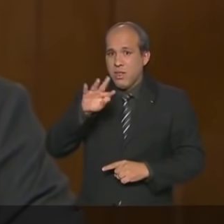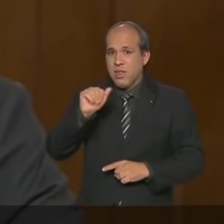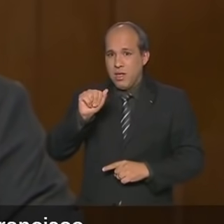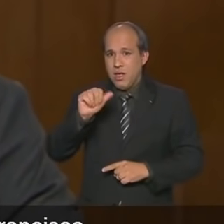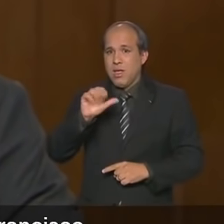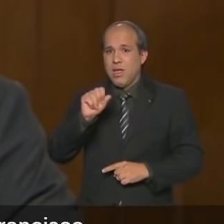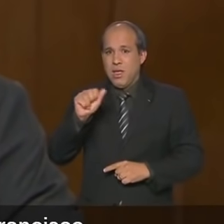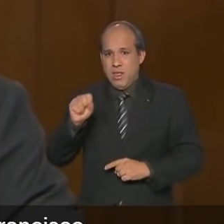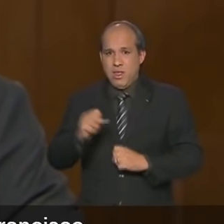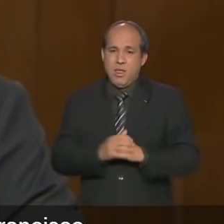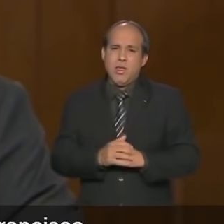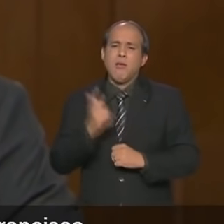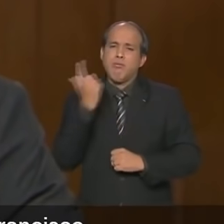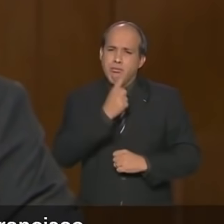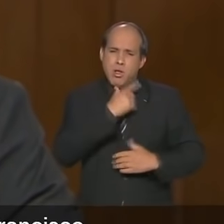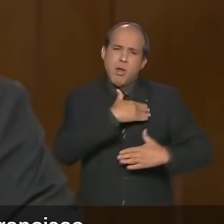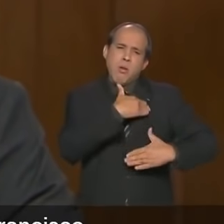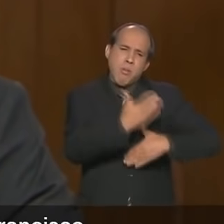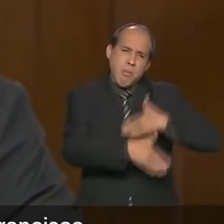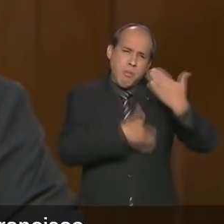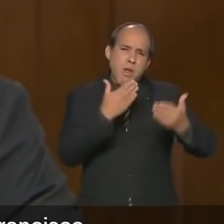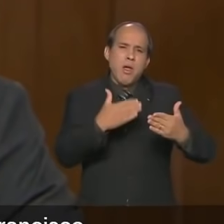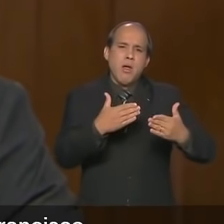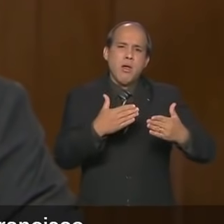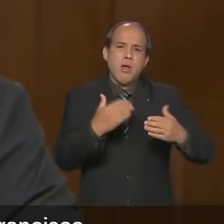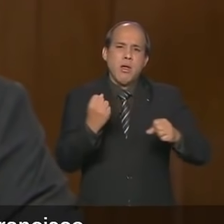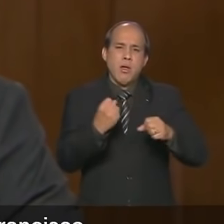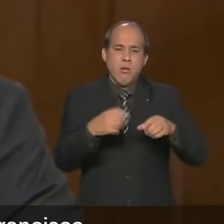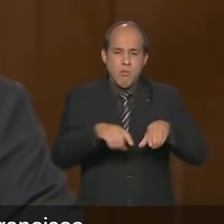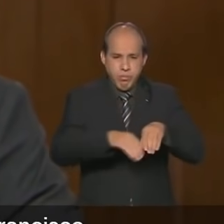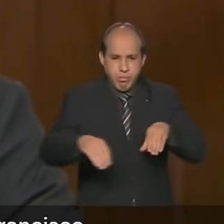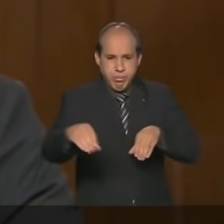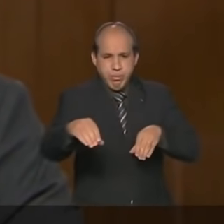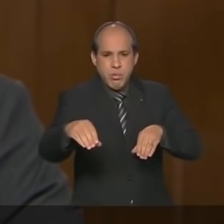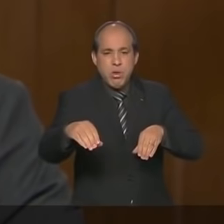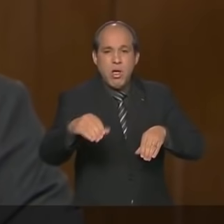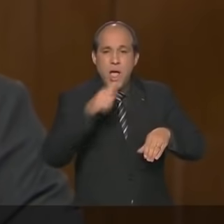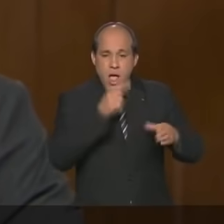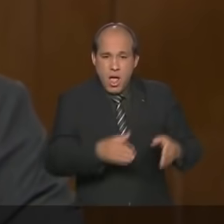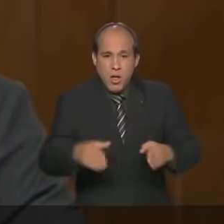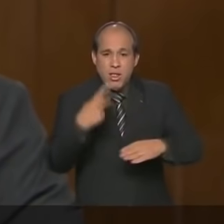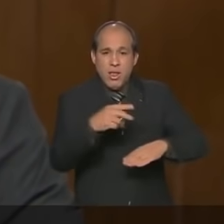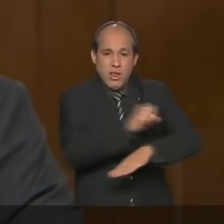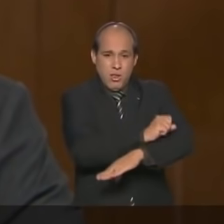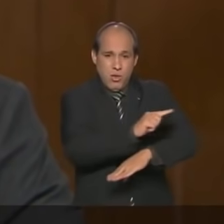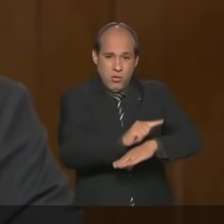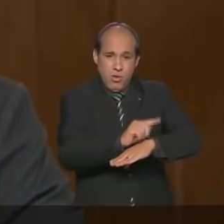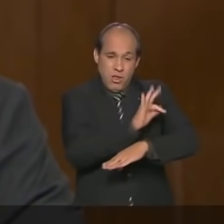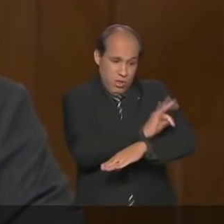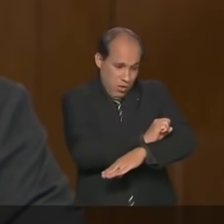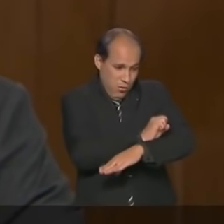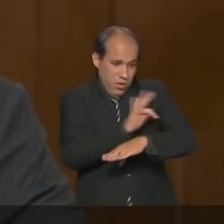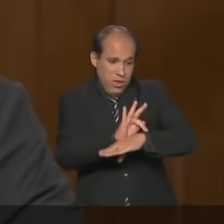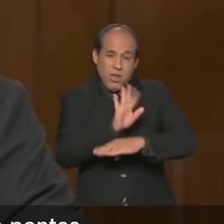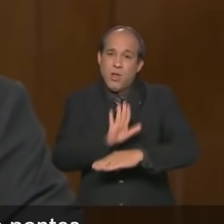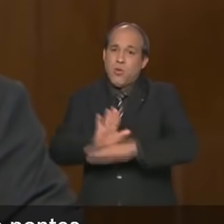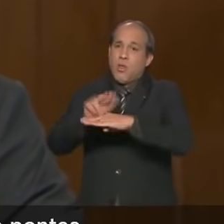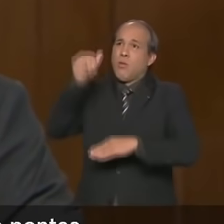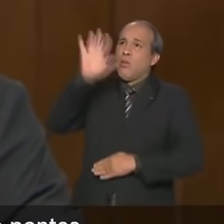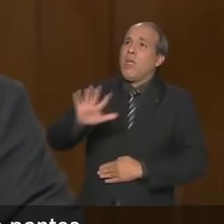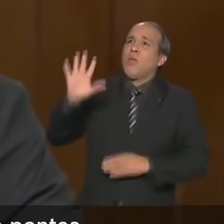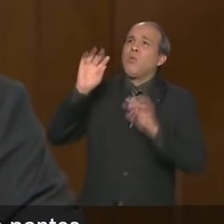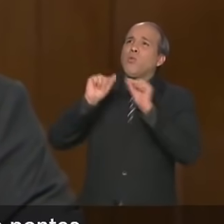casas estamos avançando na transposição do Rio São Francisco levando água para todo o Nordeste